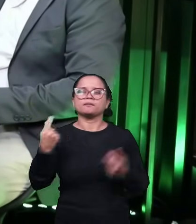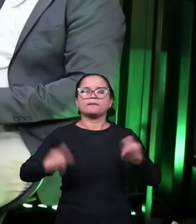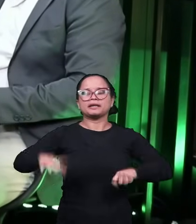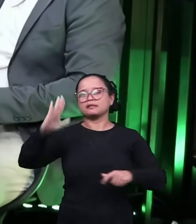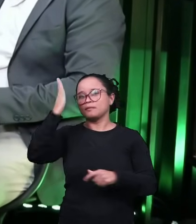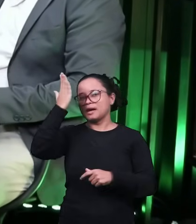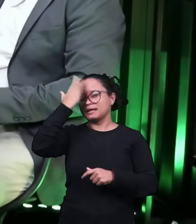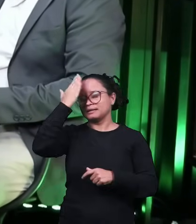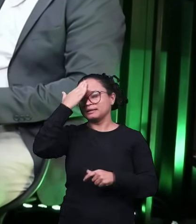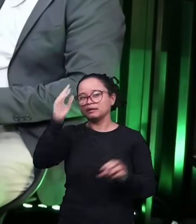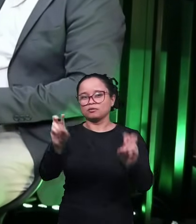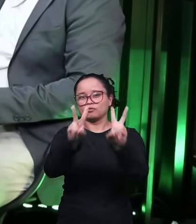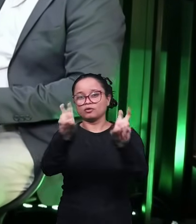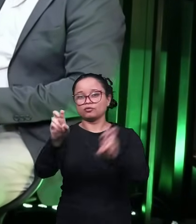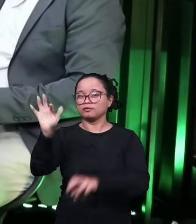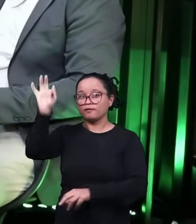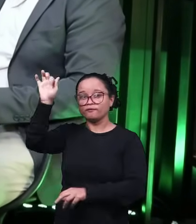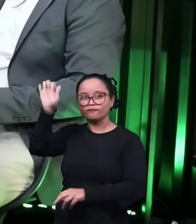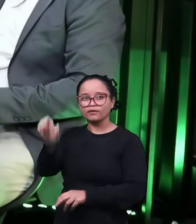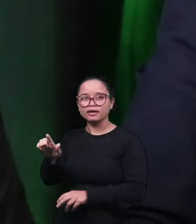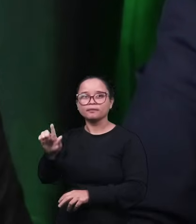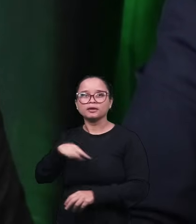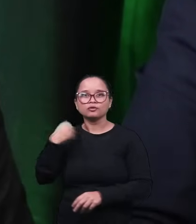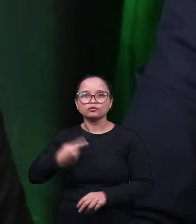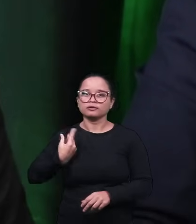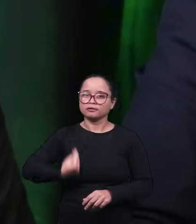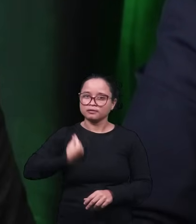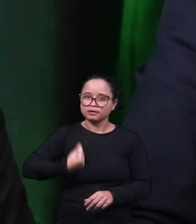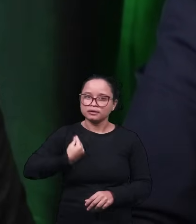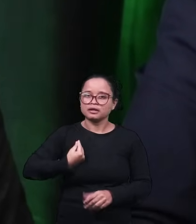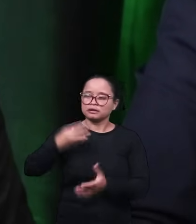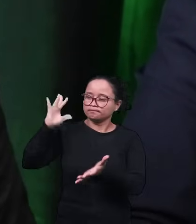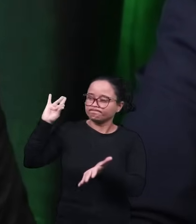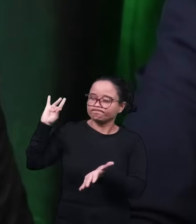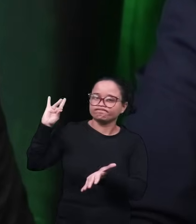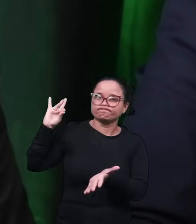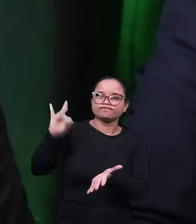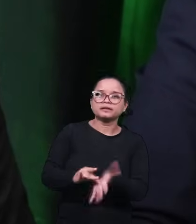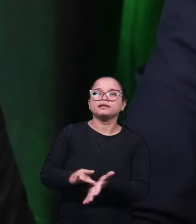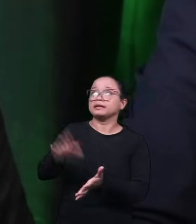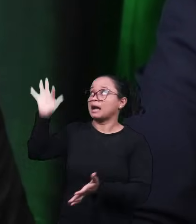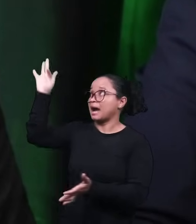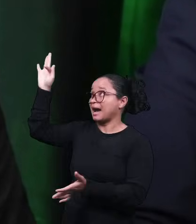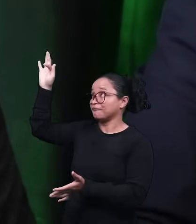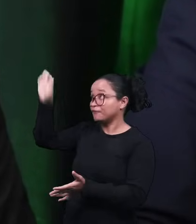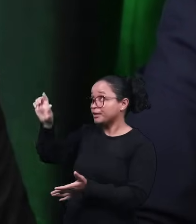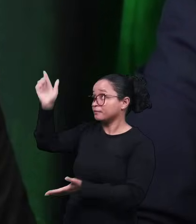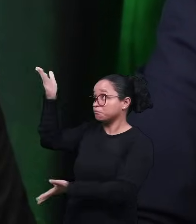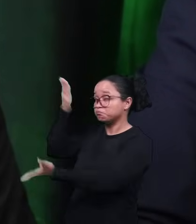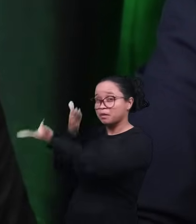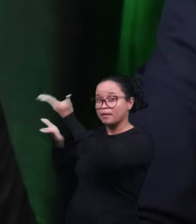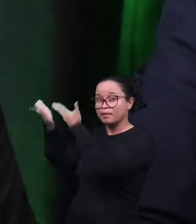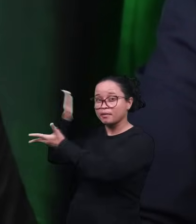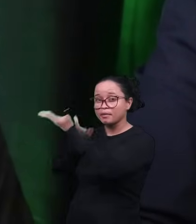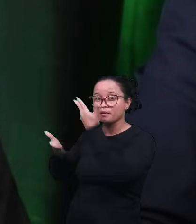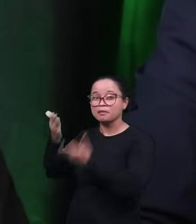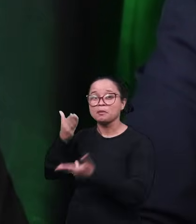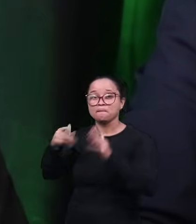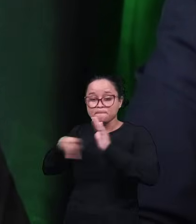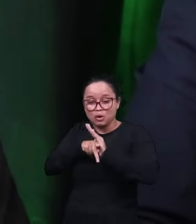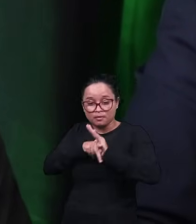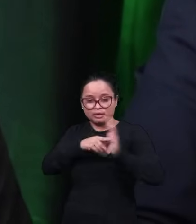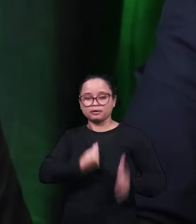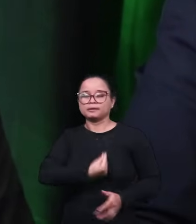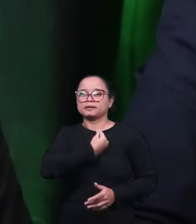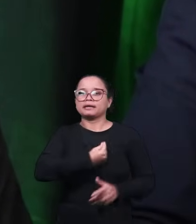entendermos sobre a fé para que tenhamos e vivamos a fé verdadeira, a fé que vem da eternidade, a fé que é